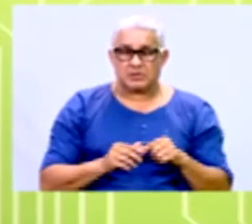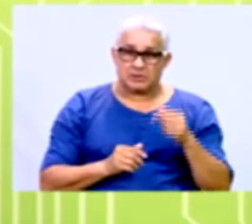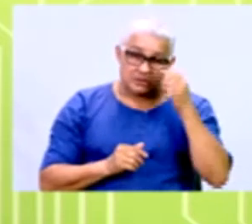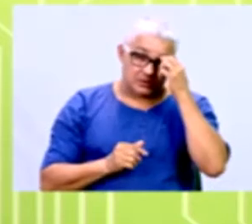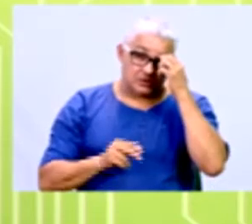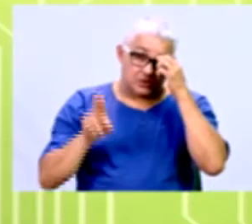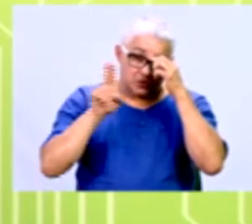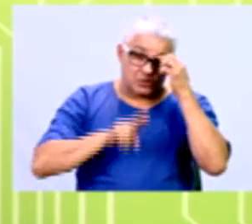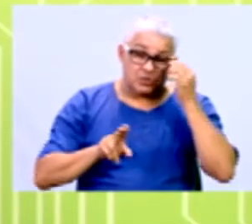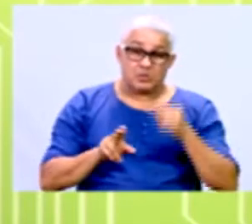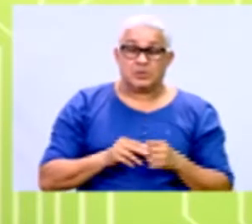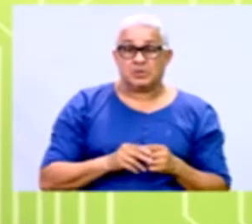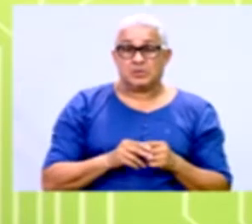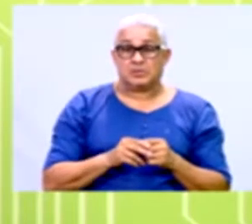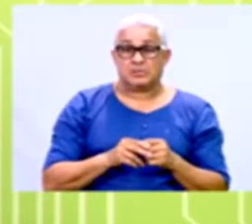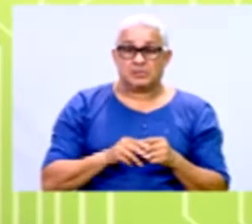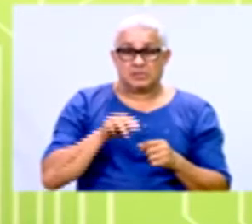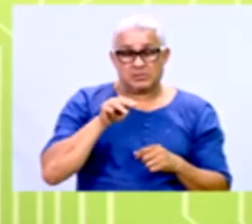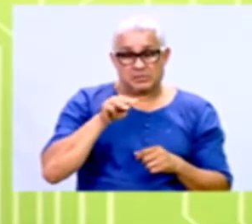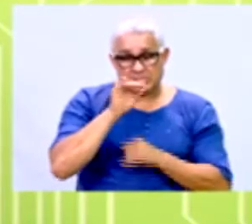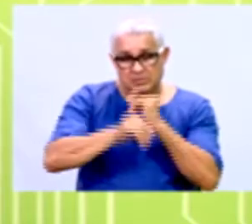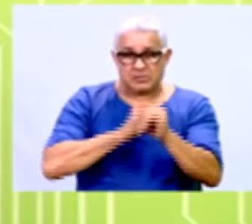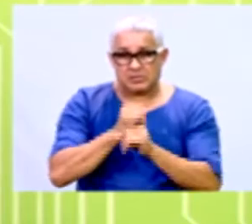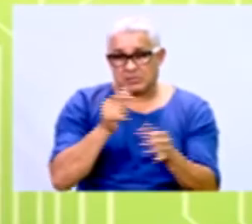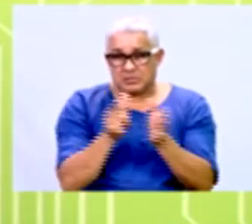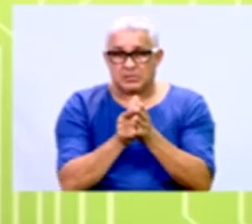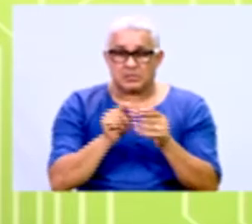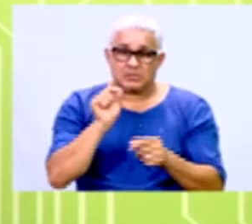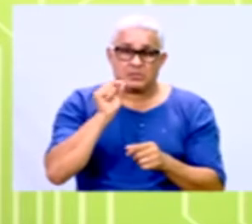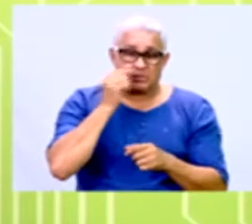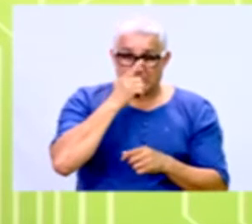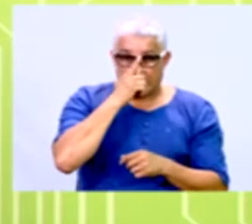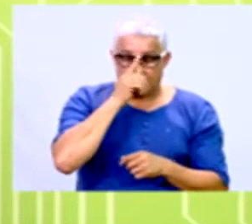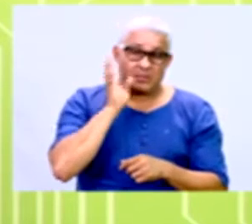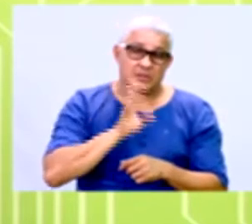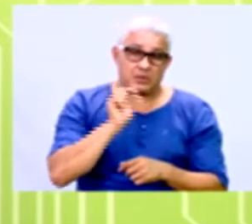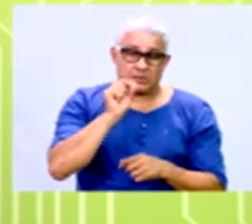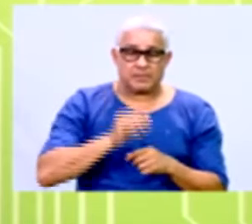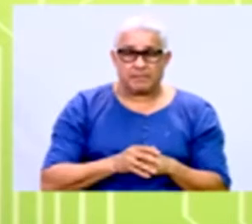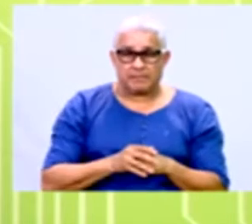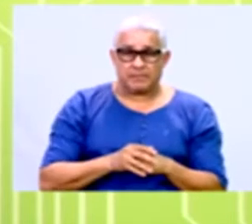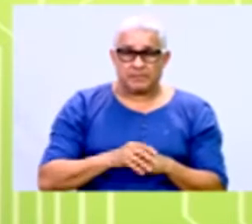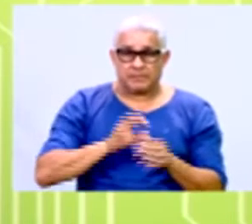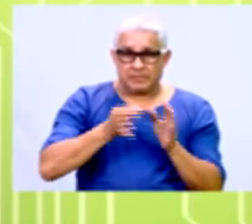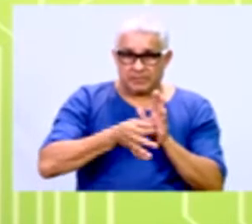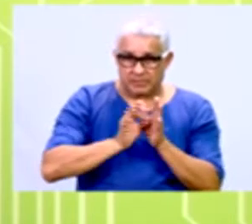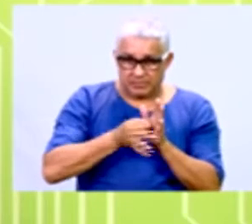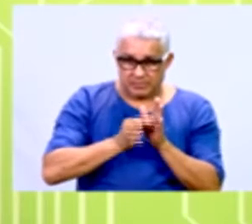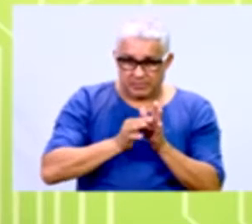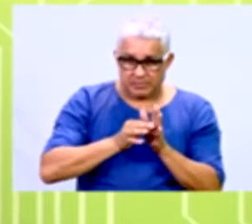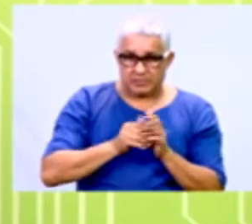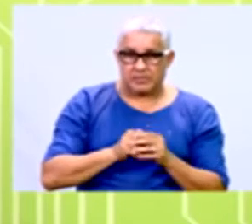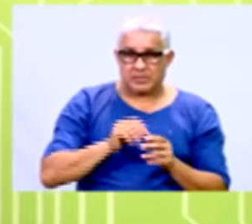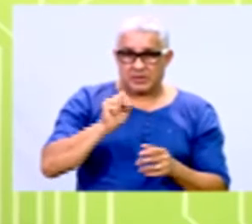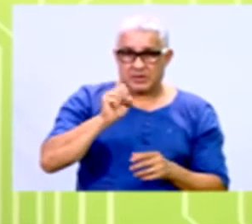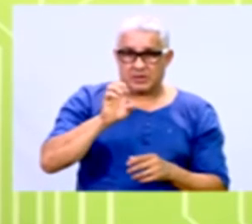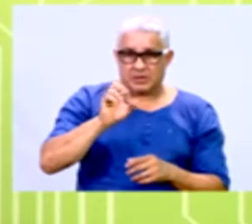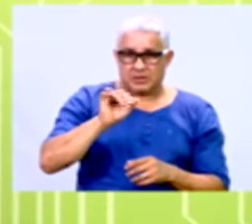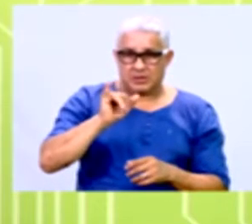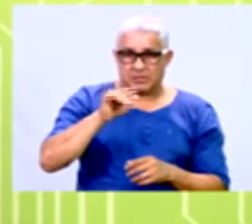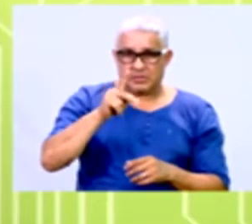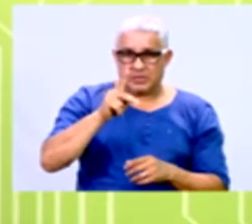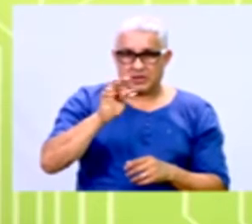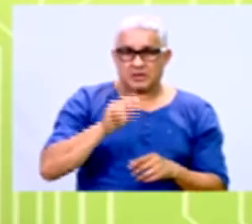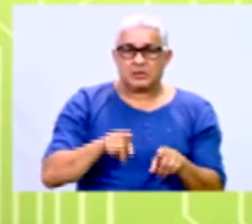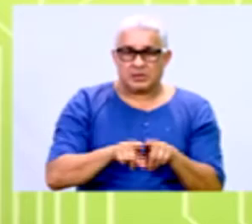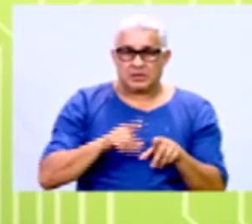páginas web, né? E isso daí, o que é legal disso, né? JavaScript já estava com um conceito